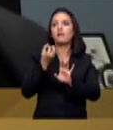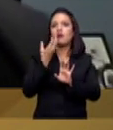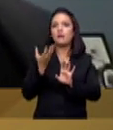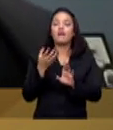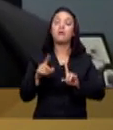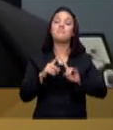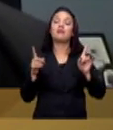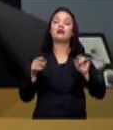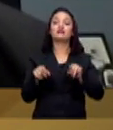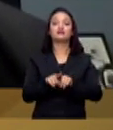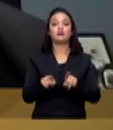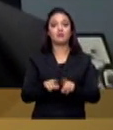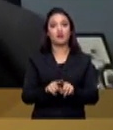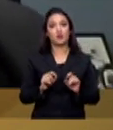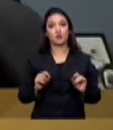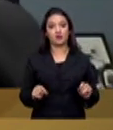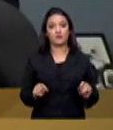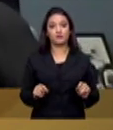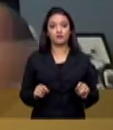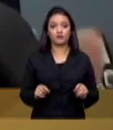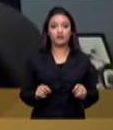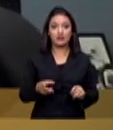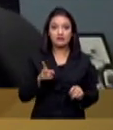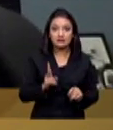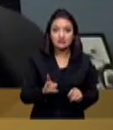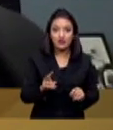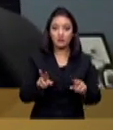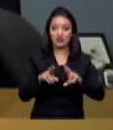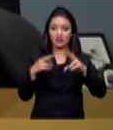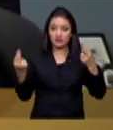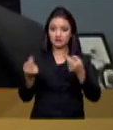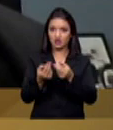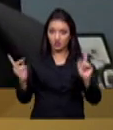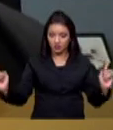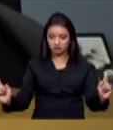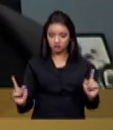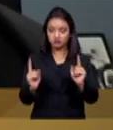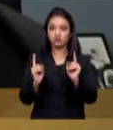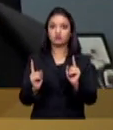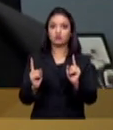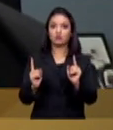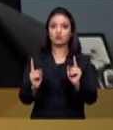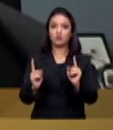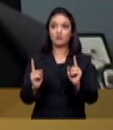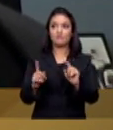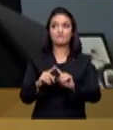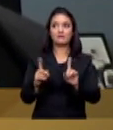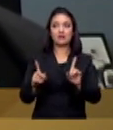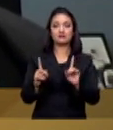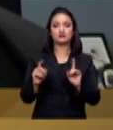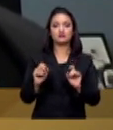que toda vez que essa audiência puder importar no